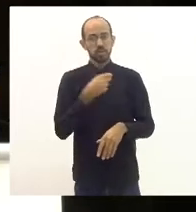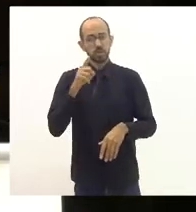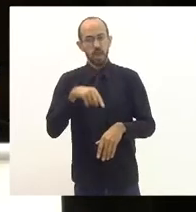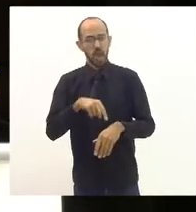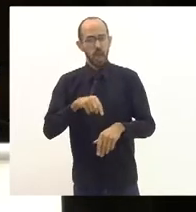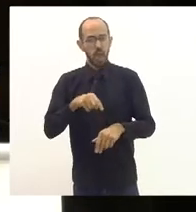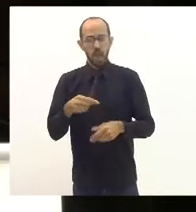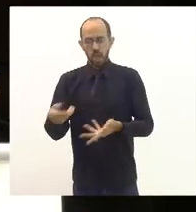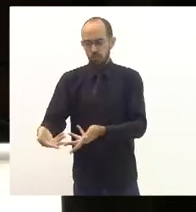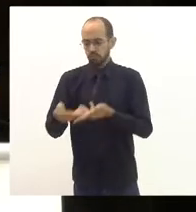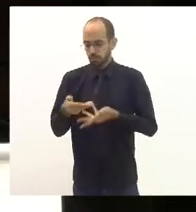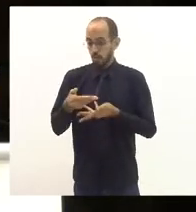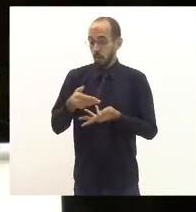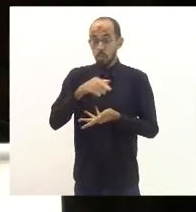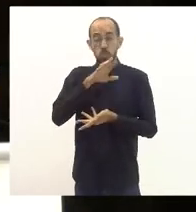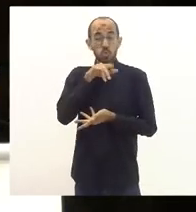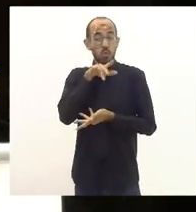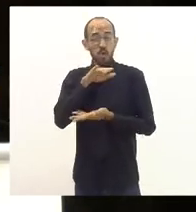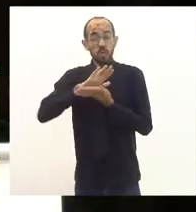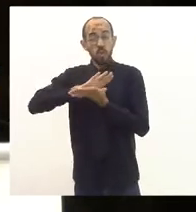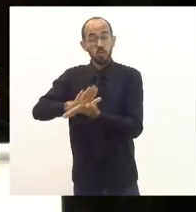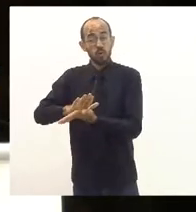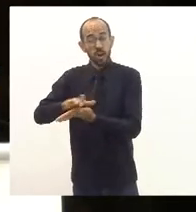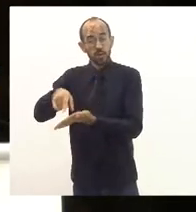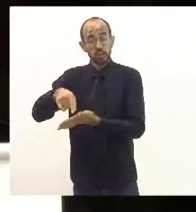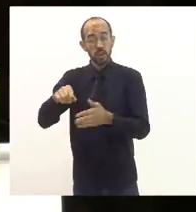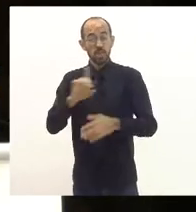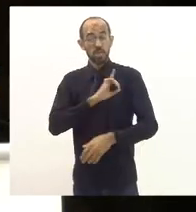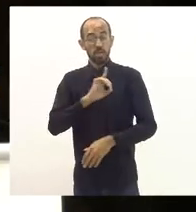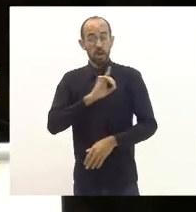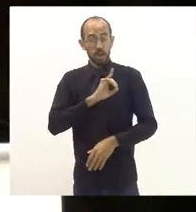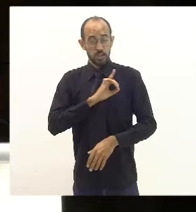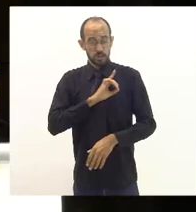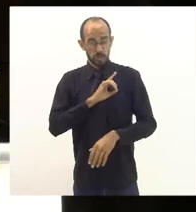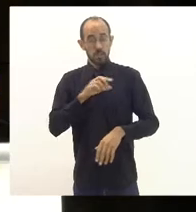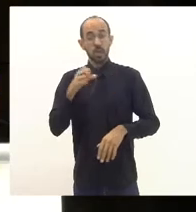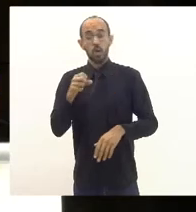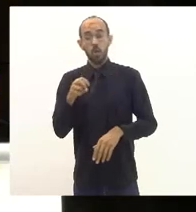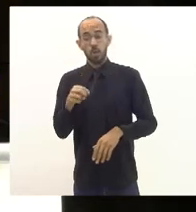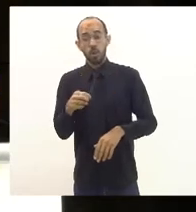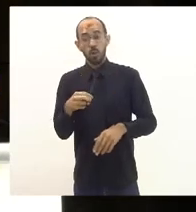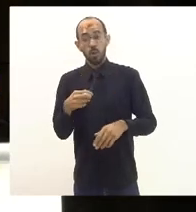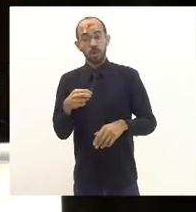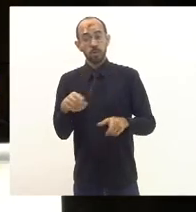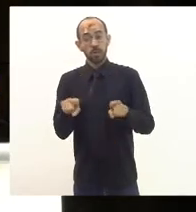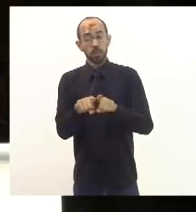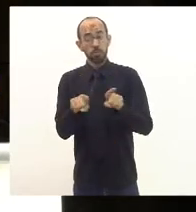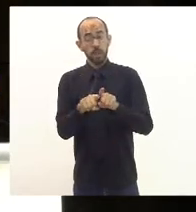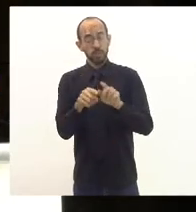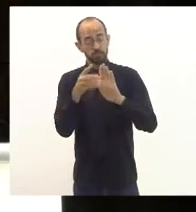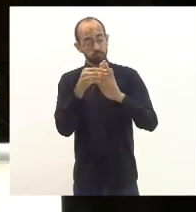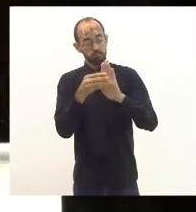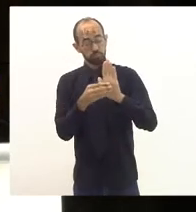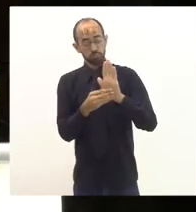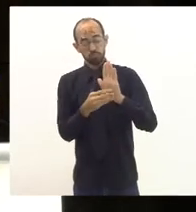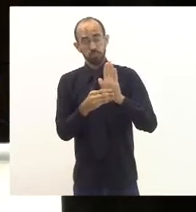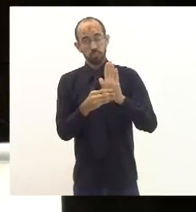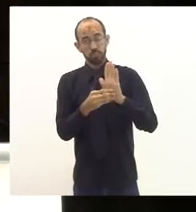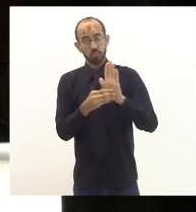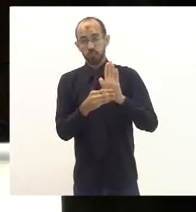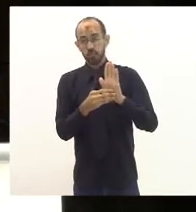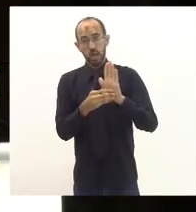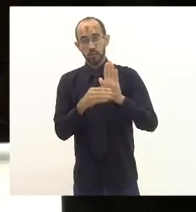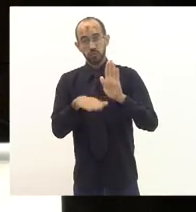delegacias, inclusive não tem as suas demandas atendidas, quando inclusive tem seus registros de ocorrência impedidos de serem